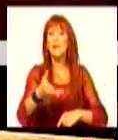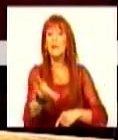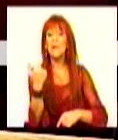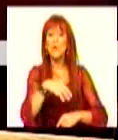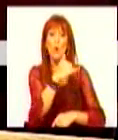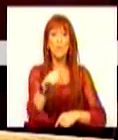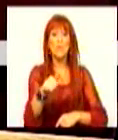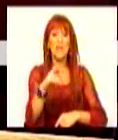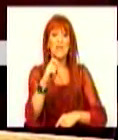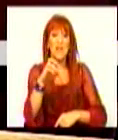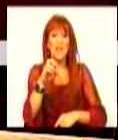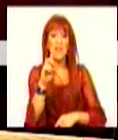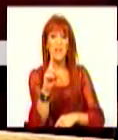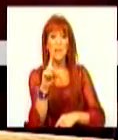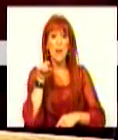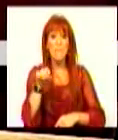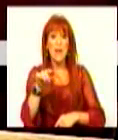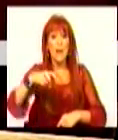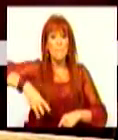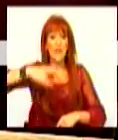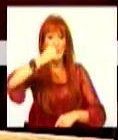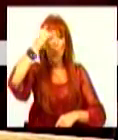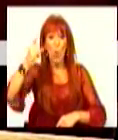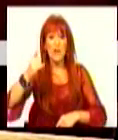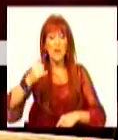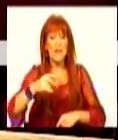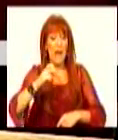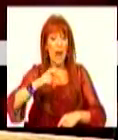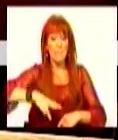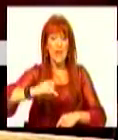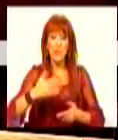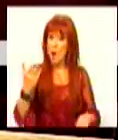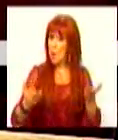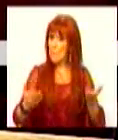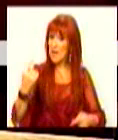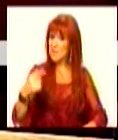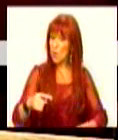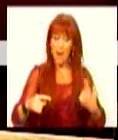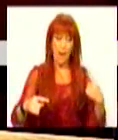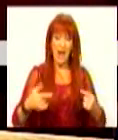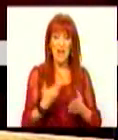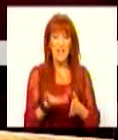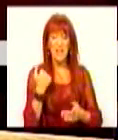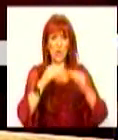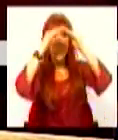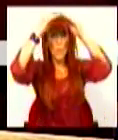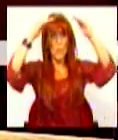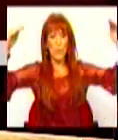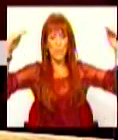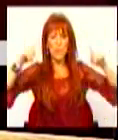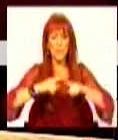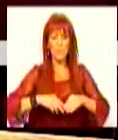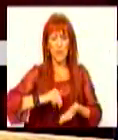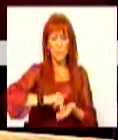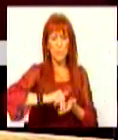tirou 236 mil metros quadrados de amianto. É esta a comparação. E tirou-os das coberturas dos